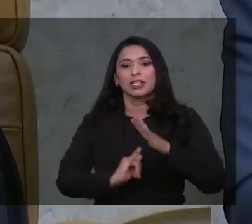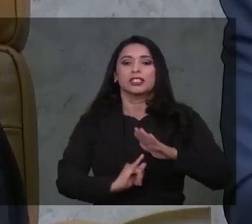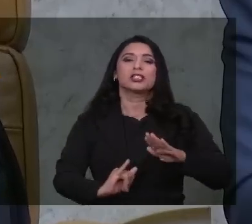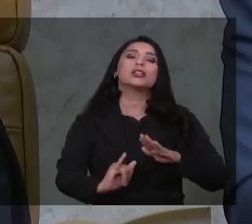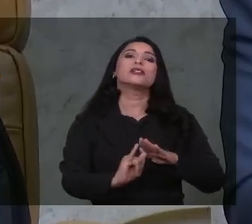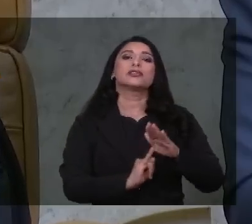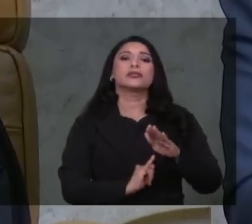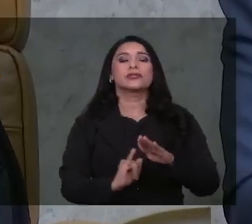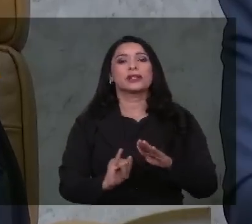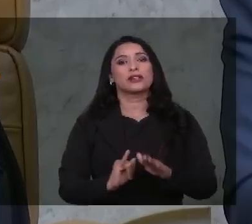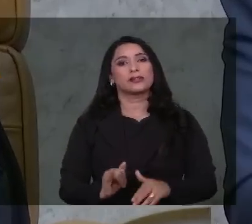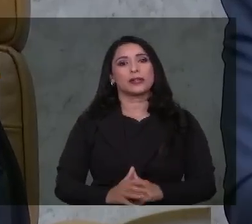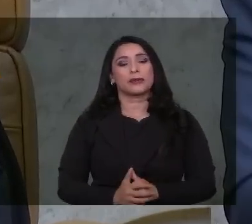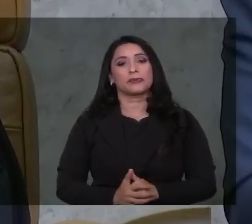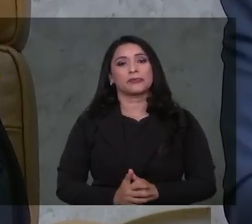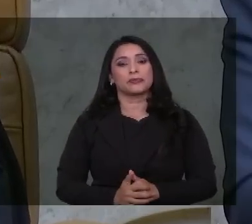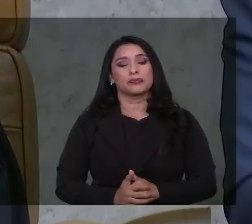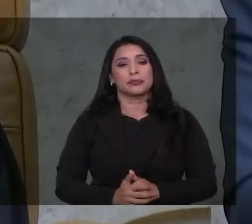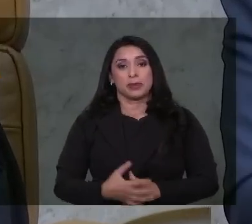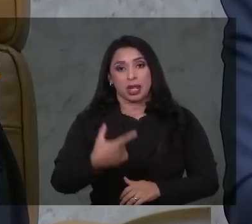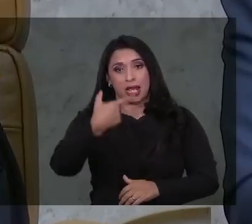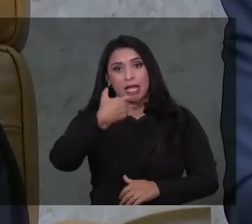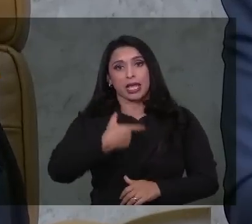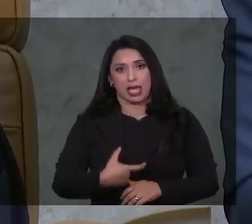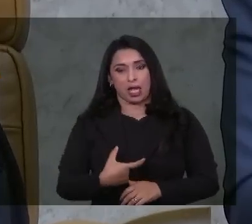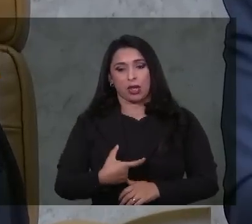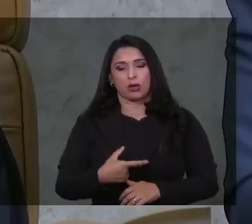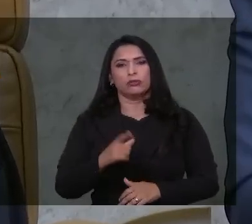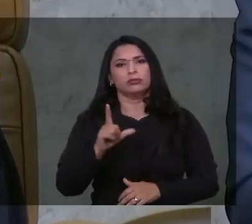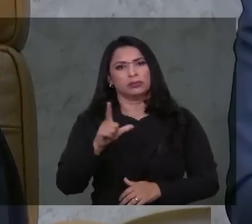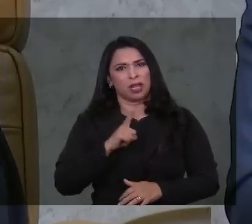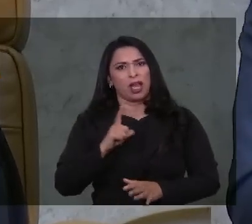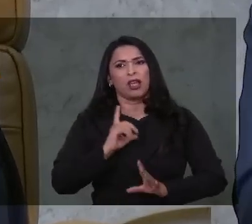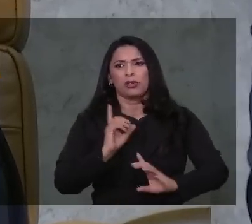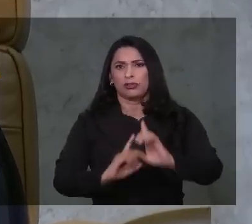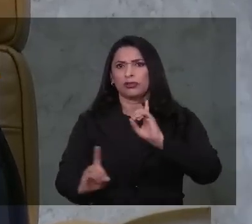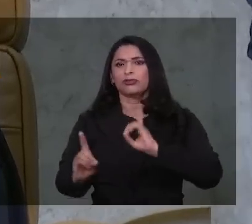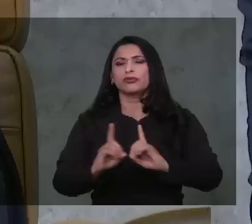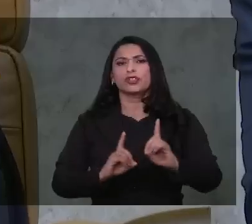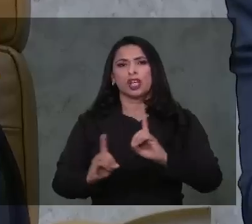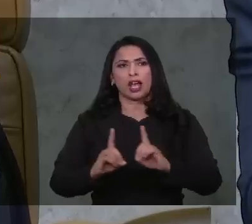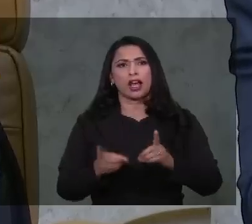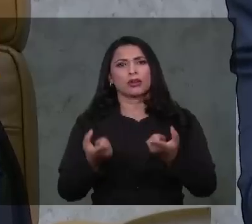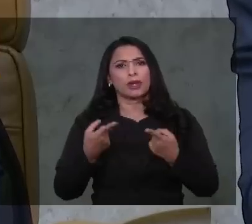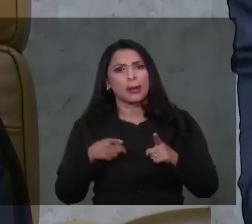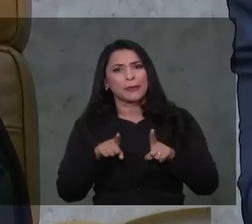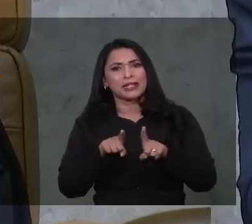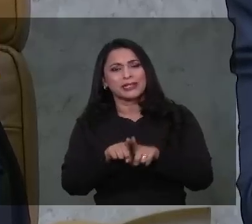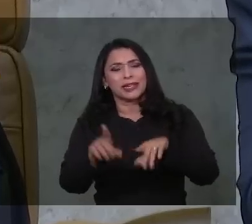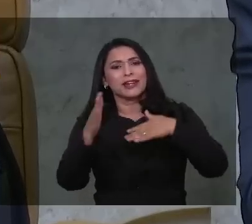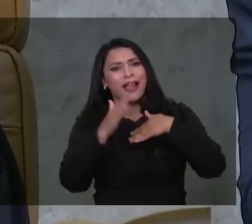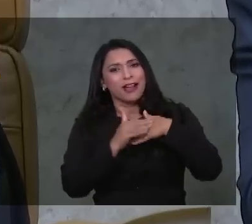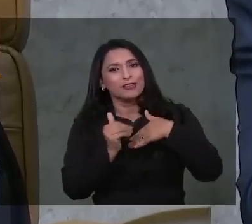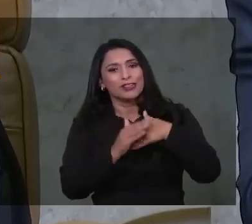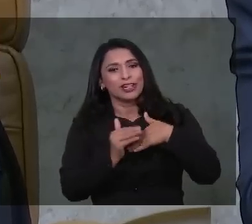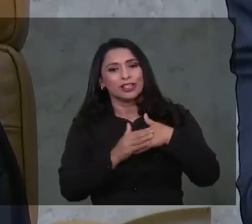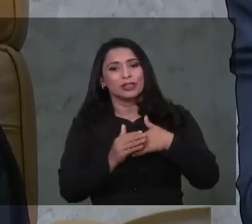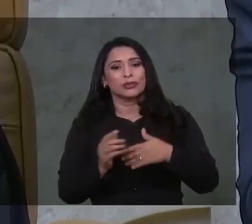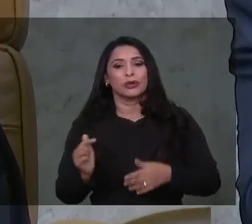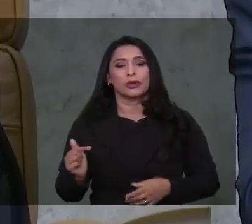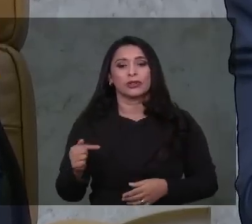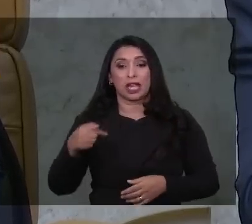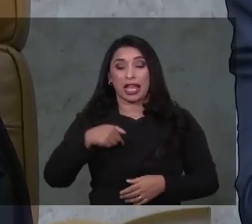institucionalidade. De minha parte, contem com o diálogo franco e a parceria afetuosa. Estar aqui é